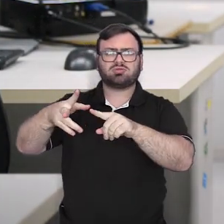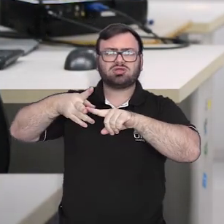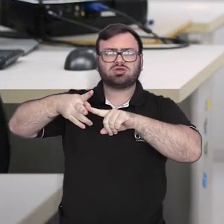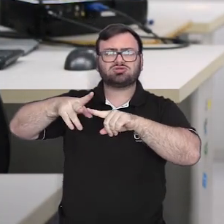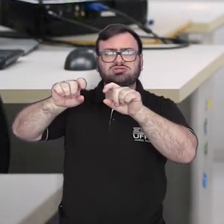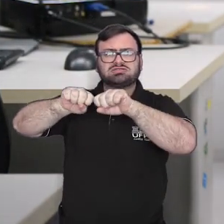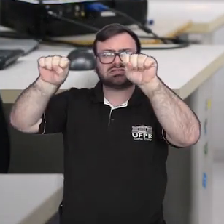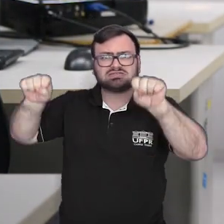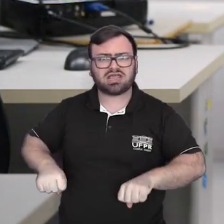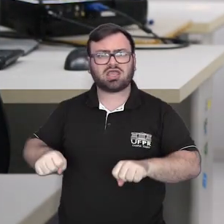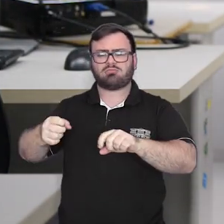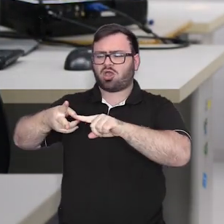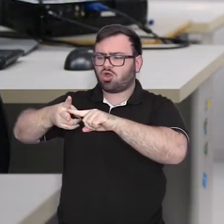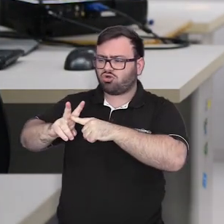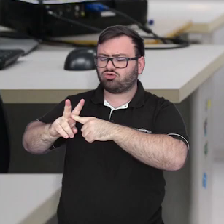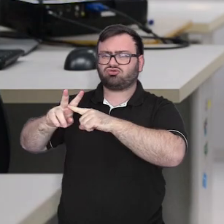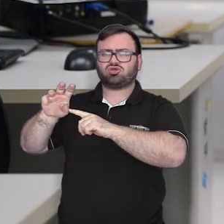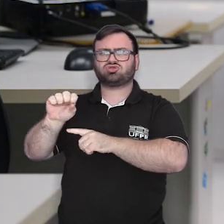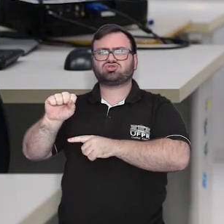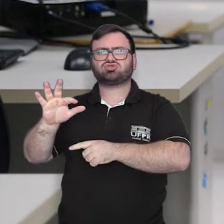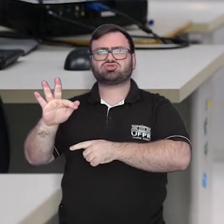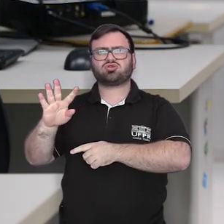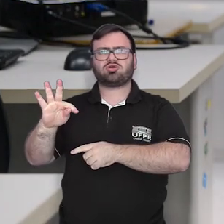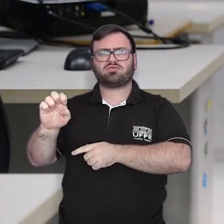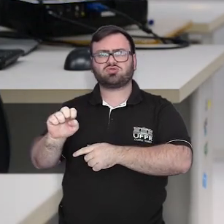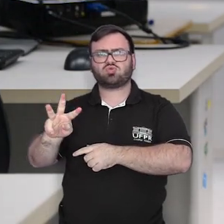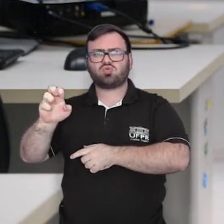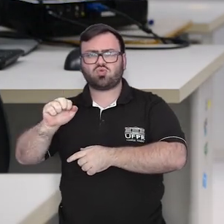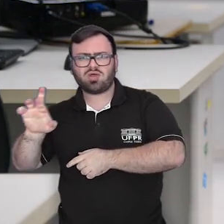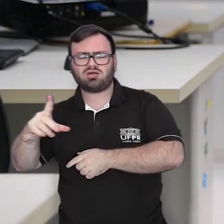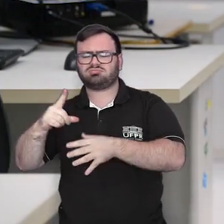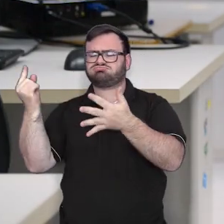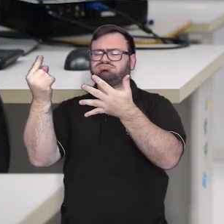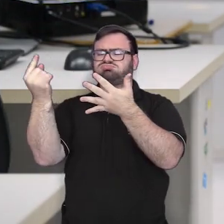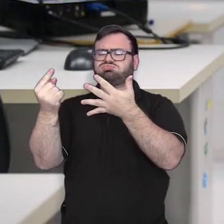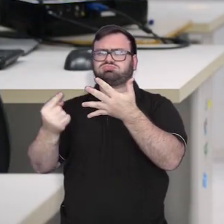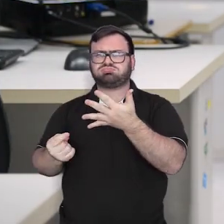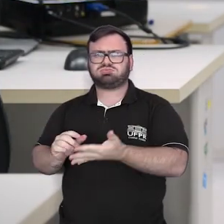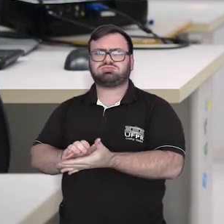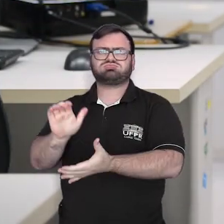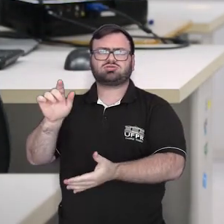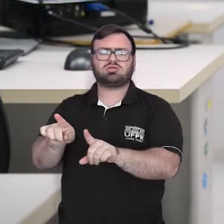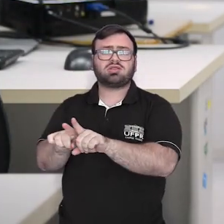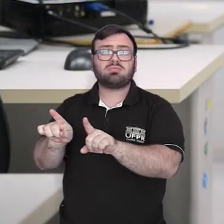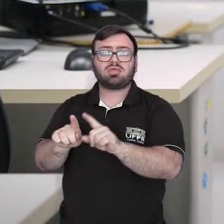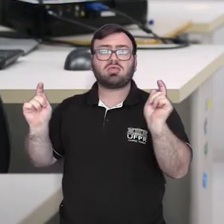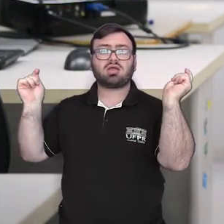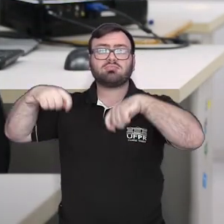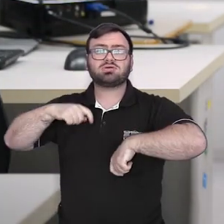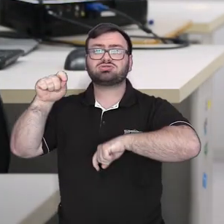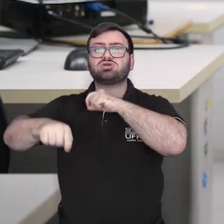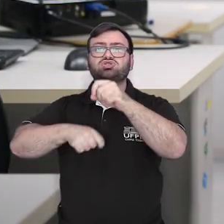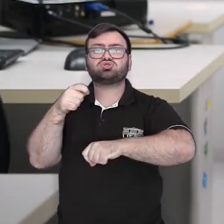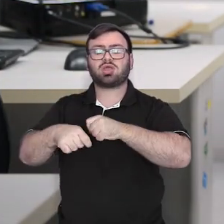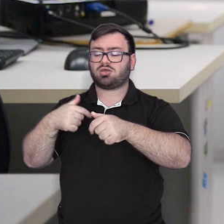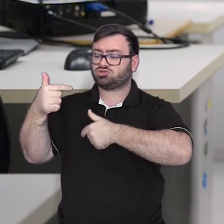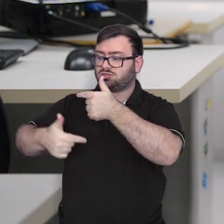sistemas, programador, engenheiro de software, cientista de dados, entre outros. Além disso, ele tem a capacidade de